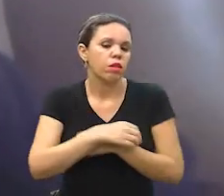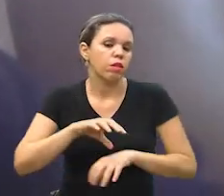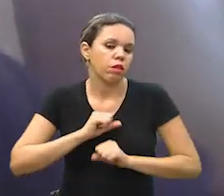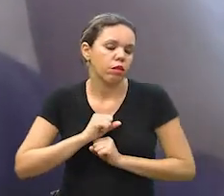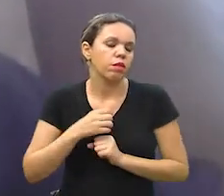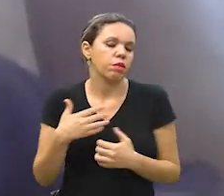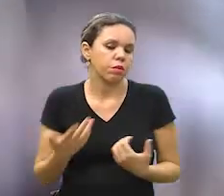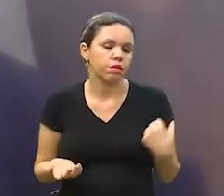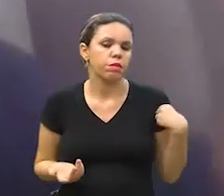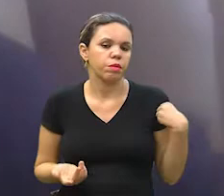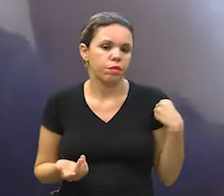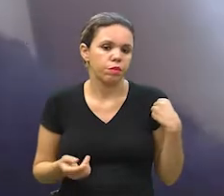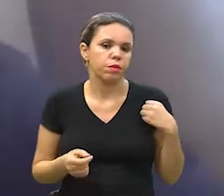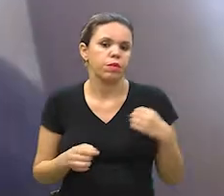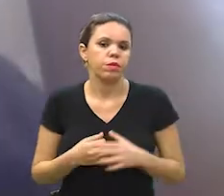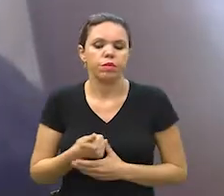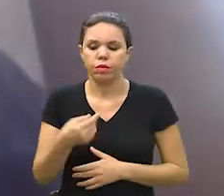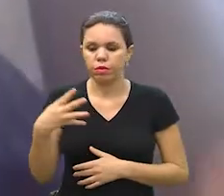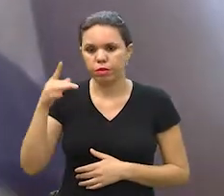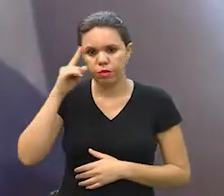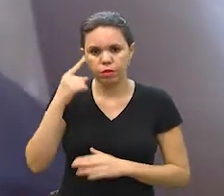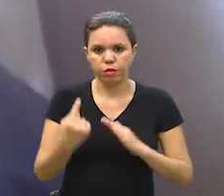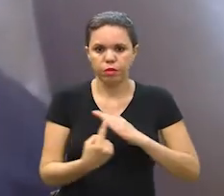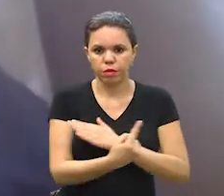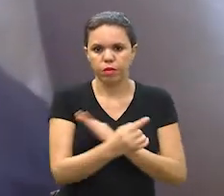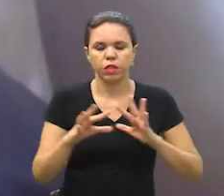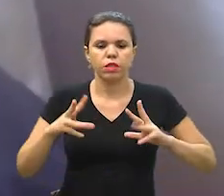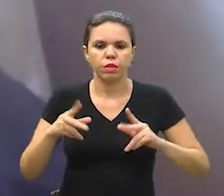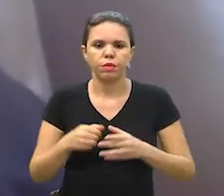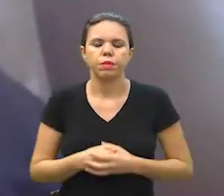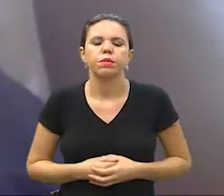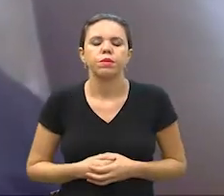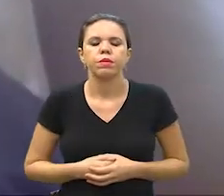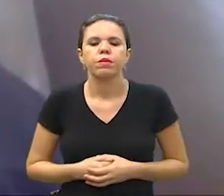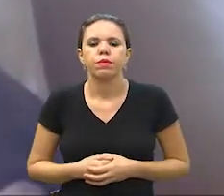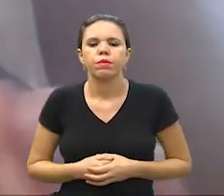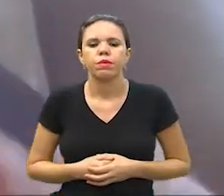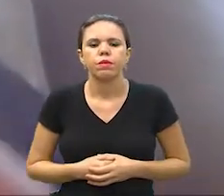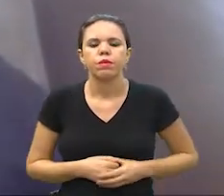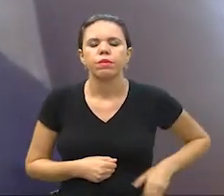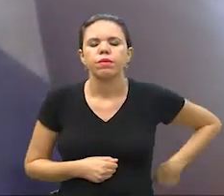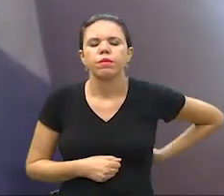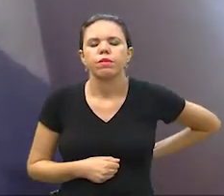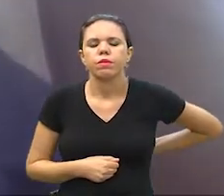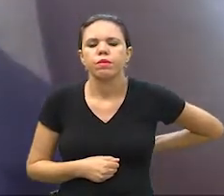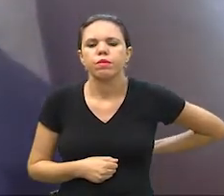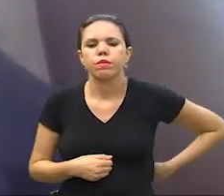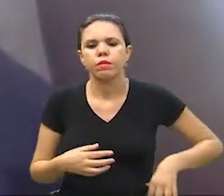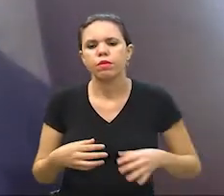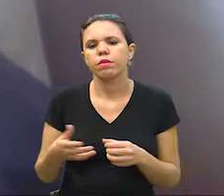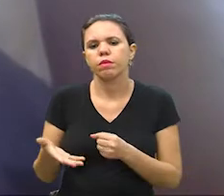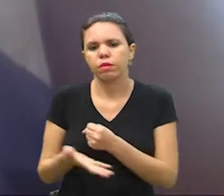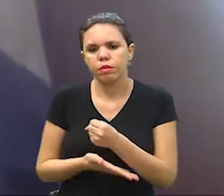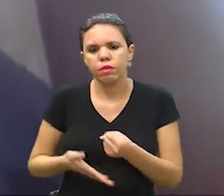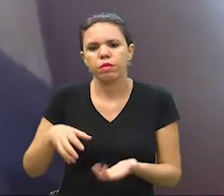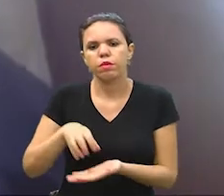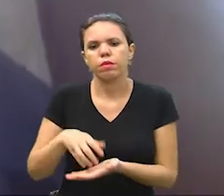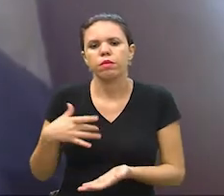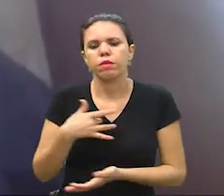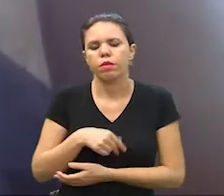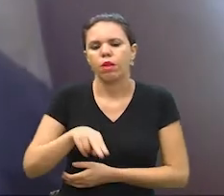Covid, fique 14 dias afastado de tudo. A atenção básica, o pessoal